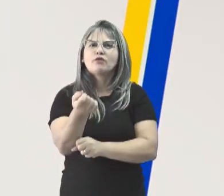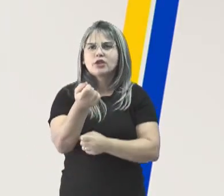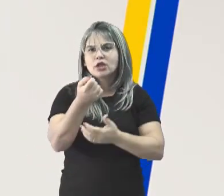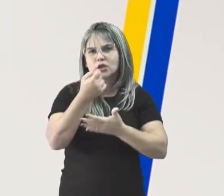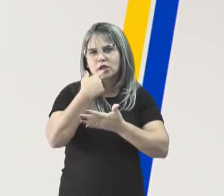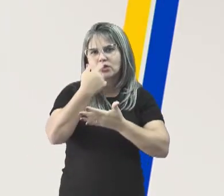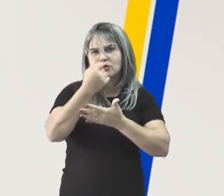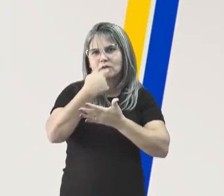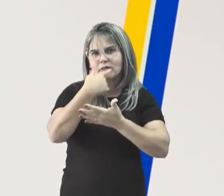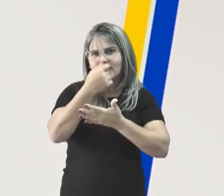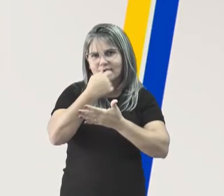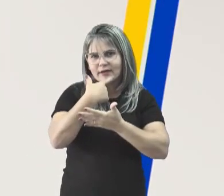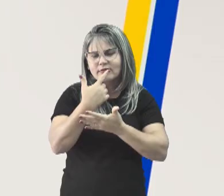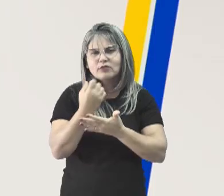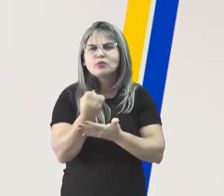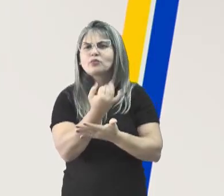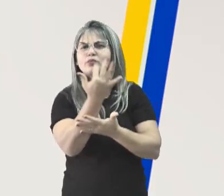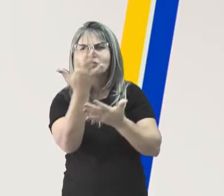observar